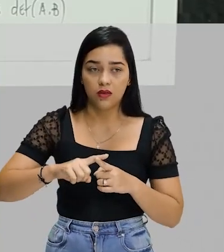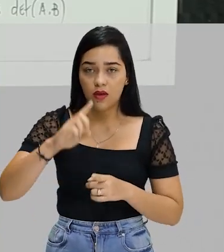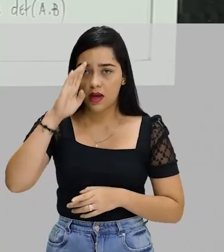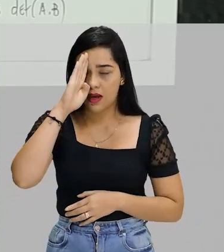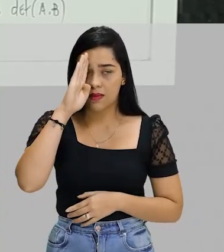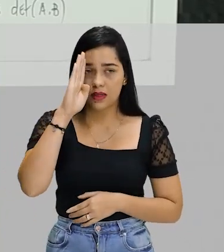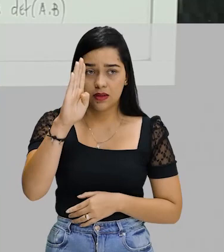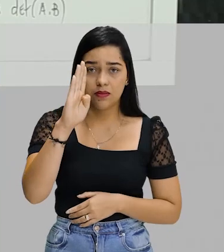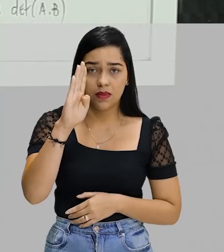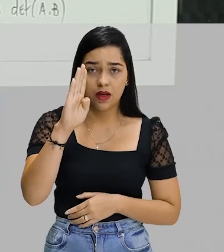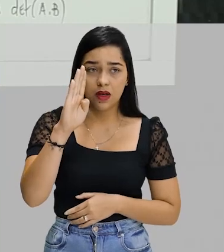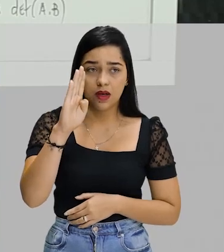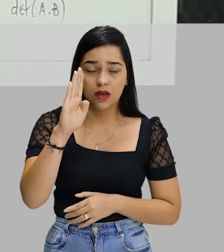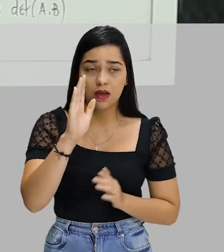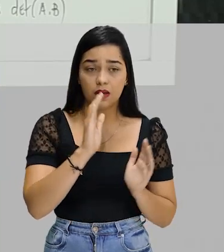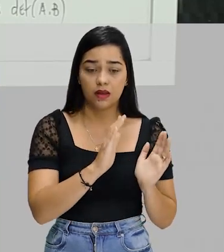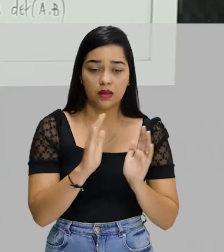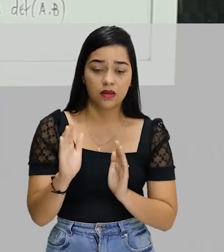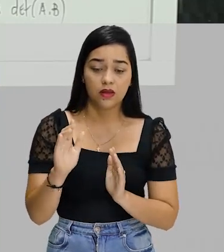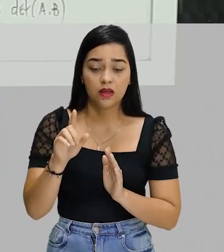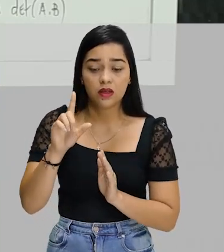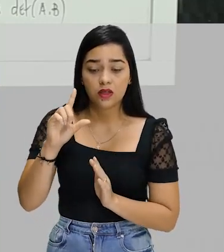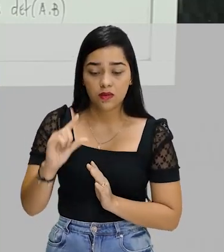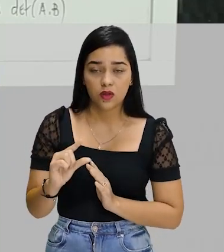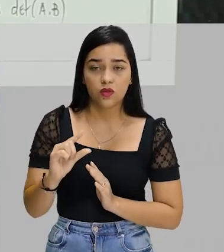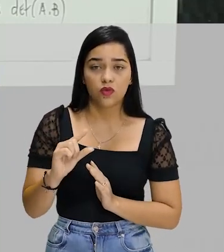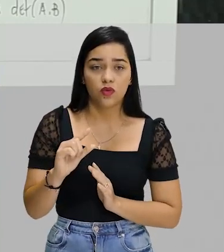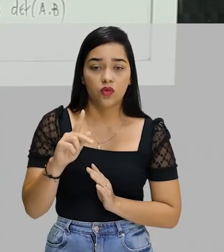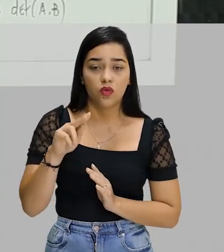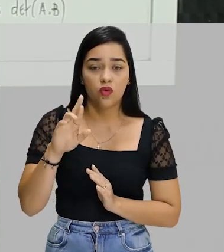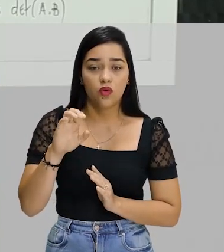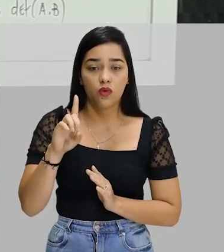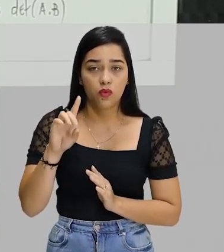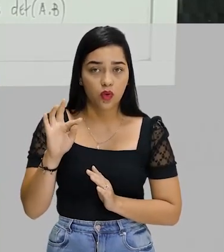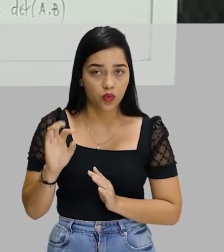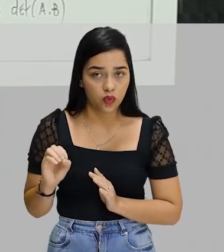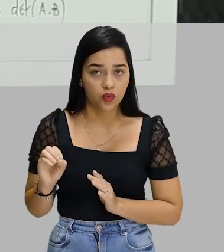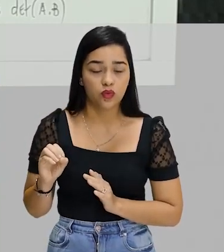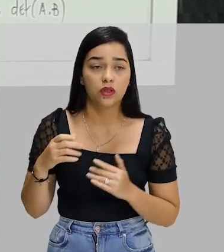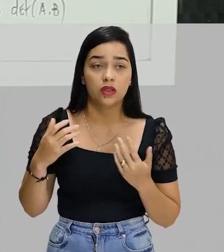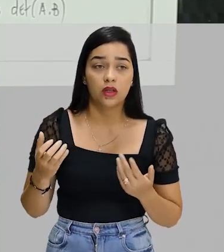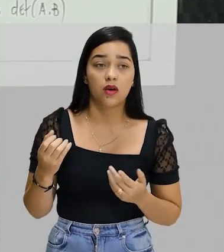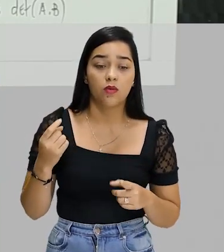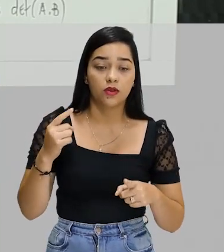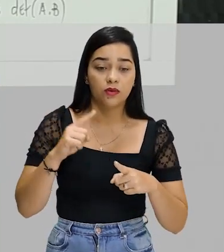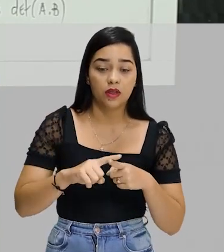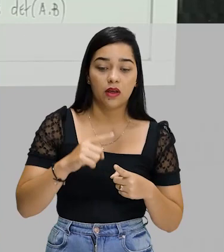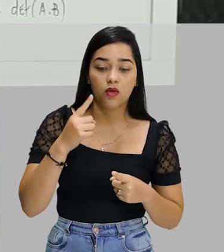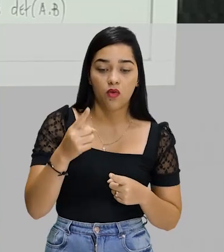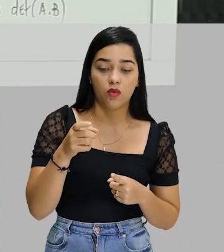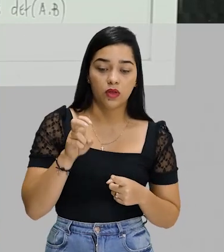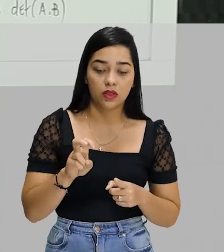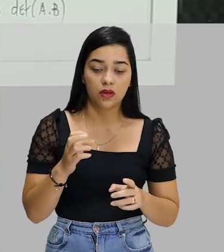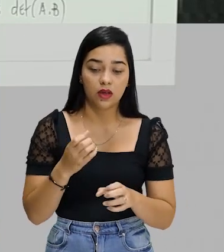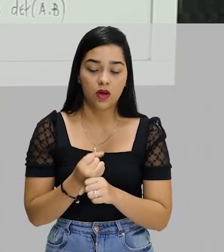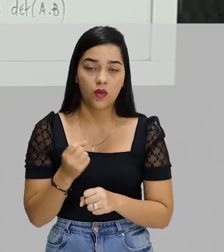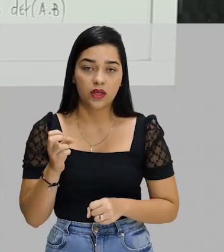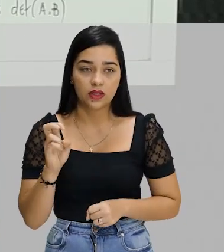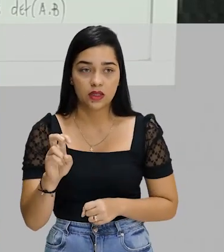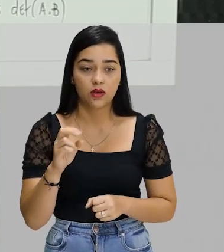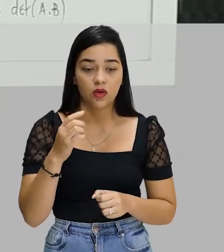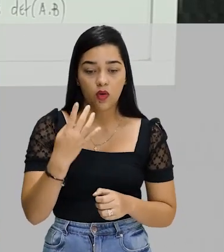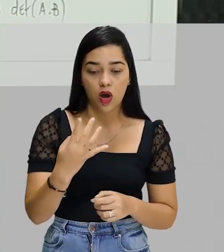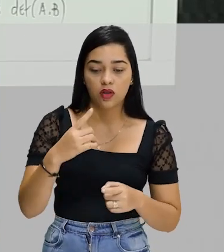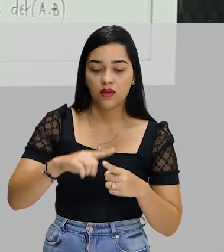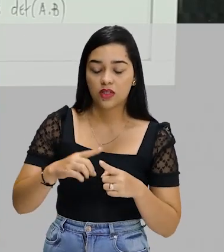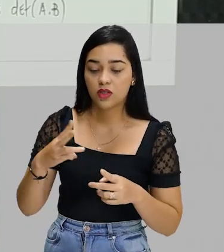principal e diminui do produto da secundária. Então, se multiplica 1 por 5 dá 5, 4